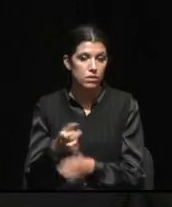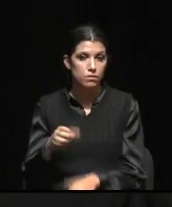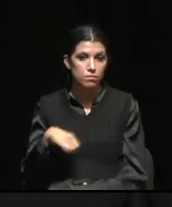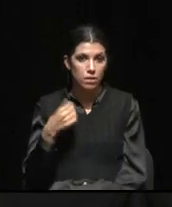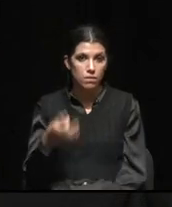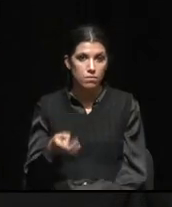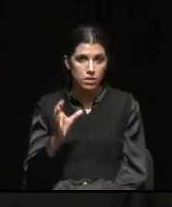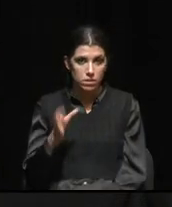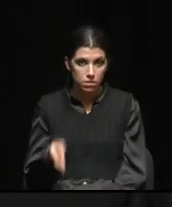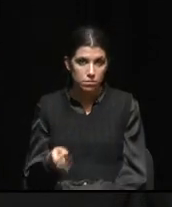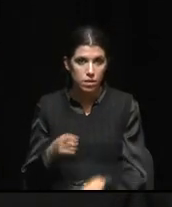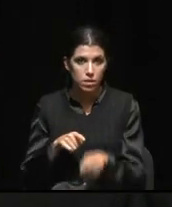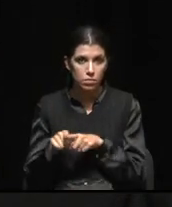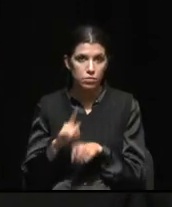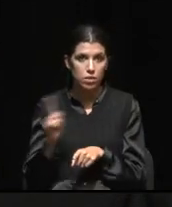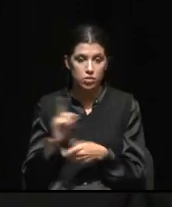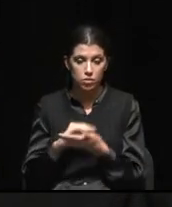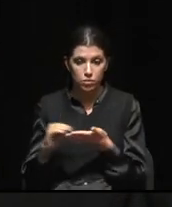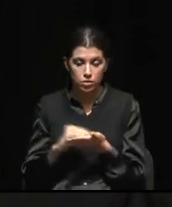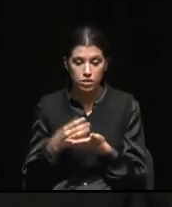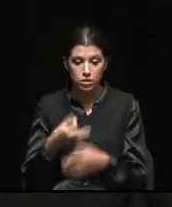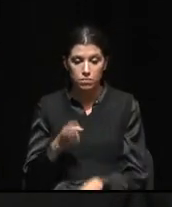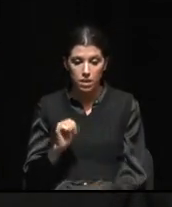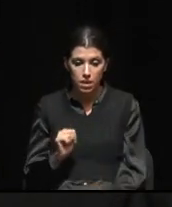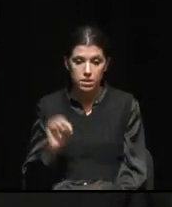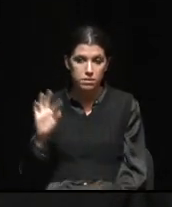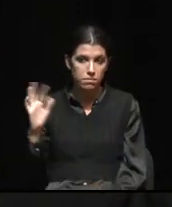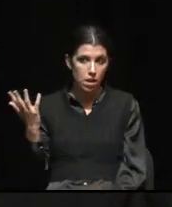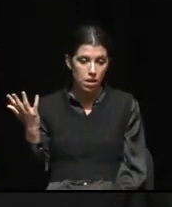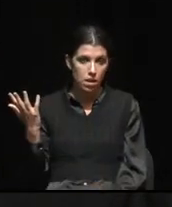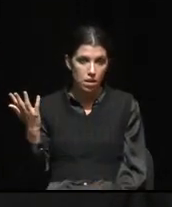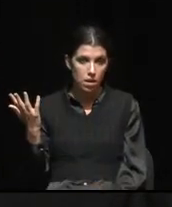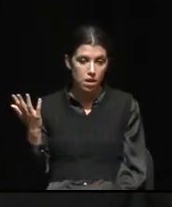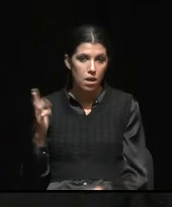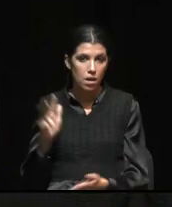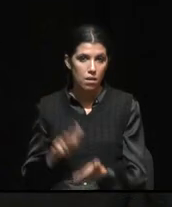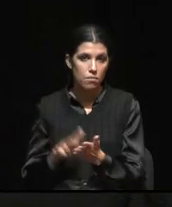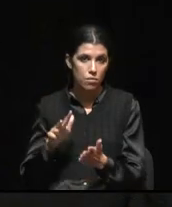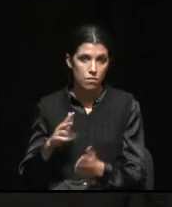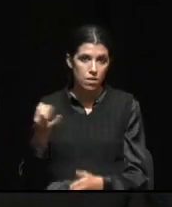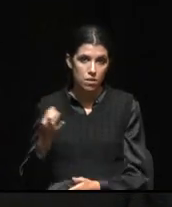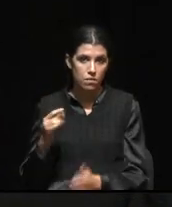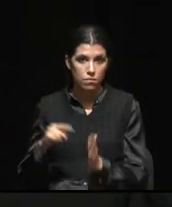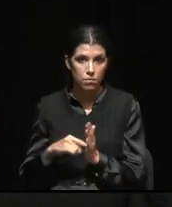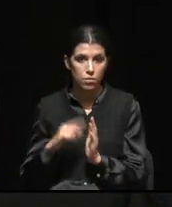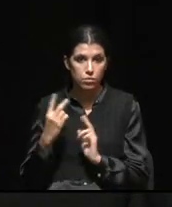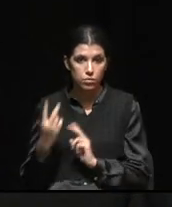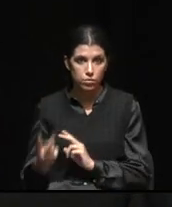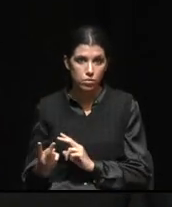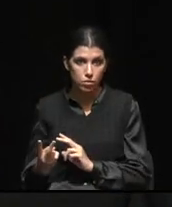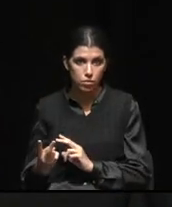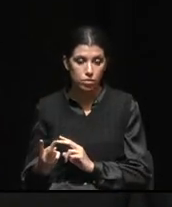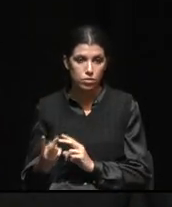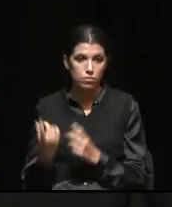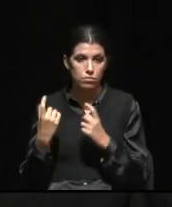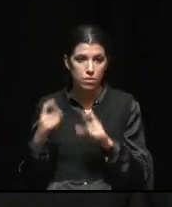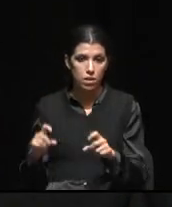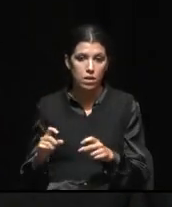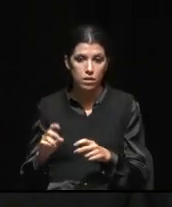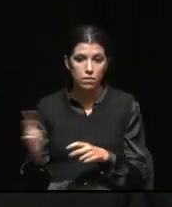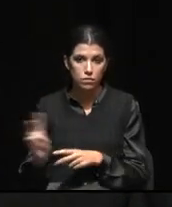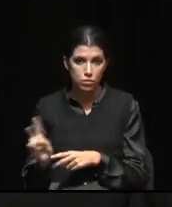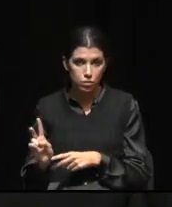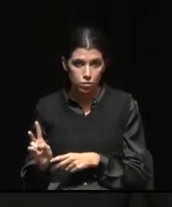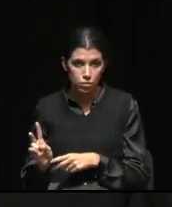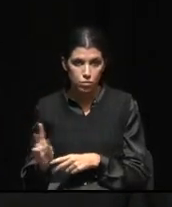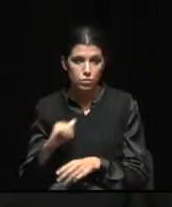PCP deputados não inscritos PS e Pan foi aprovado ponto do parágrafo segundo parágrafo